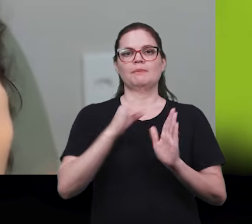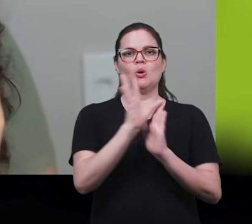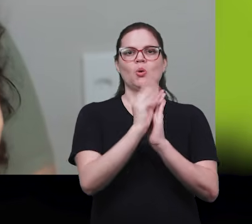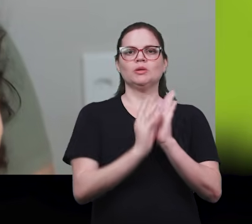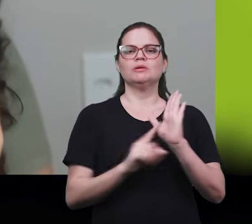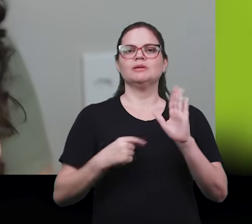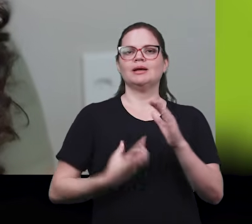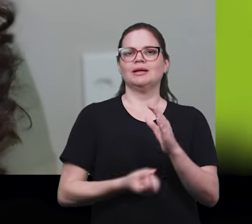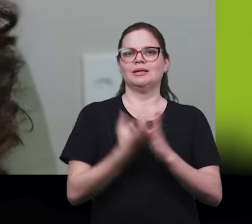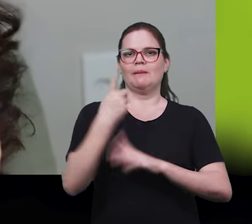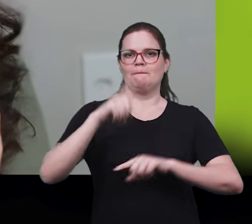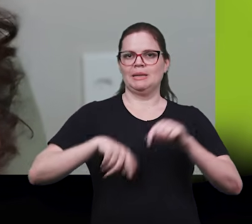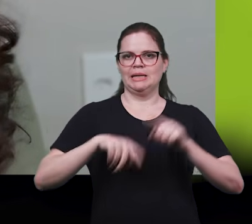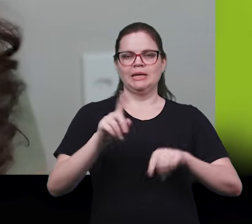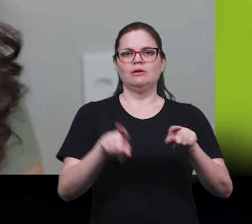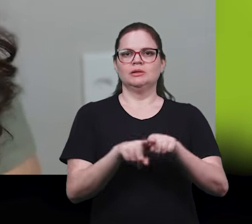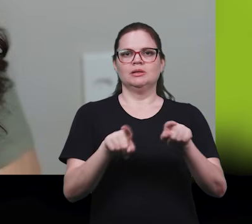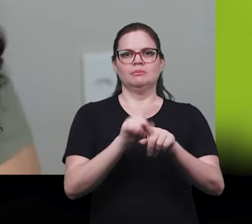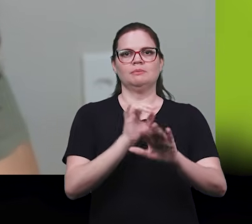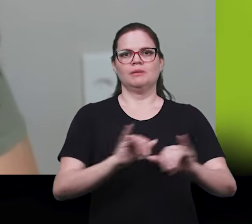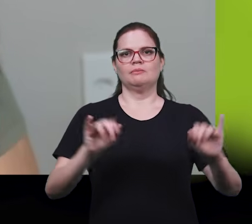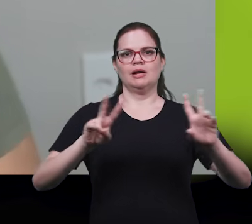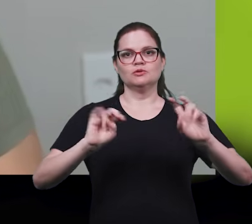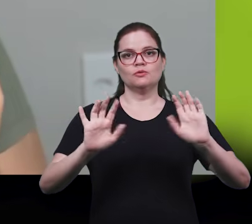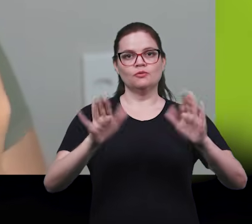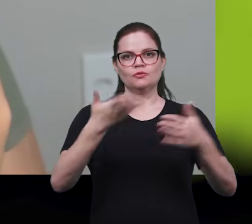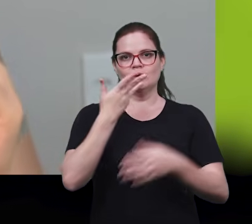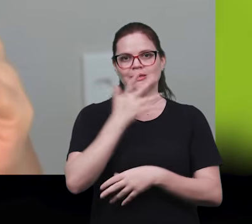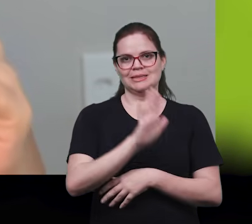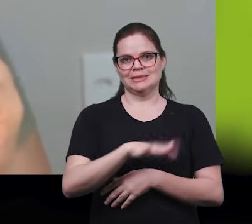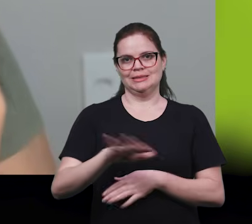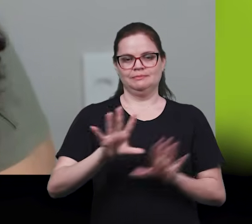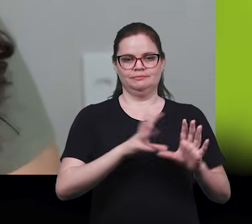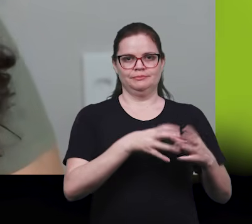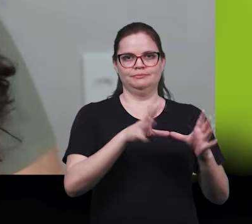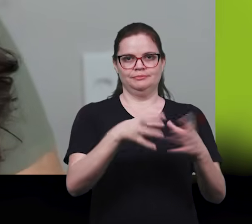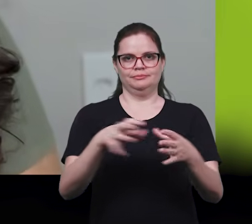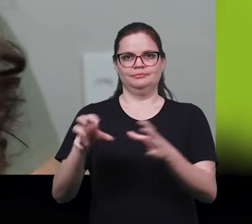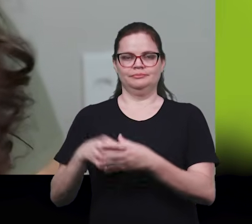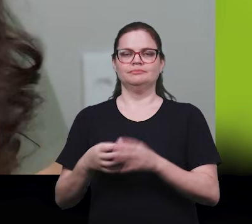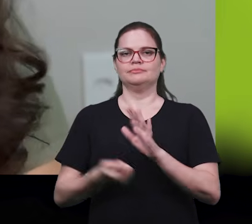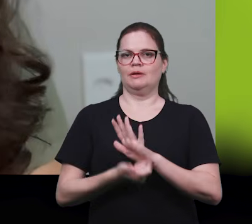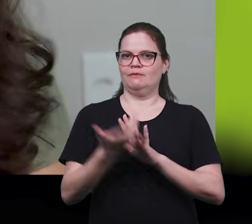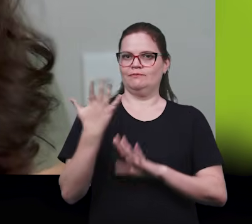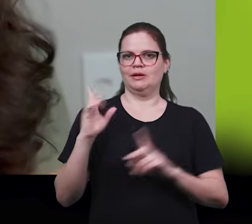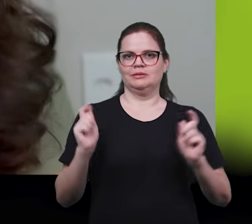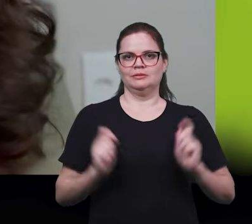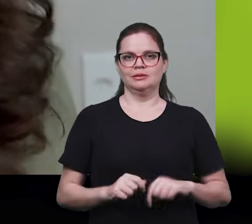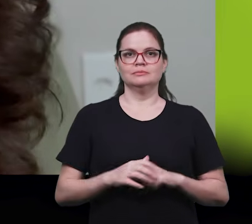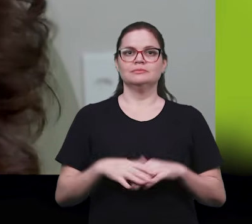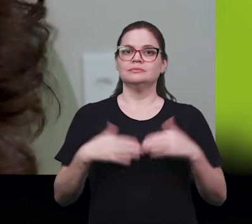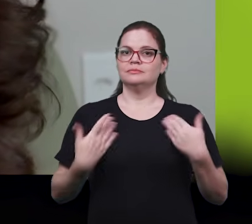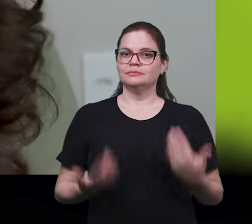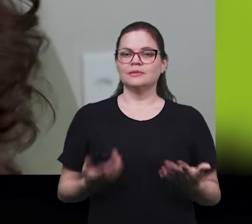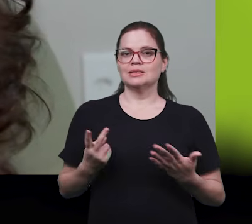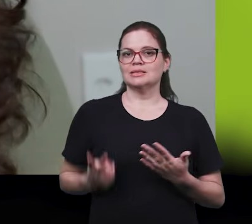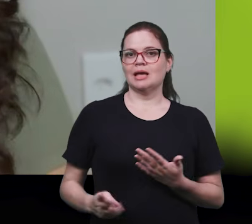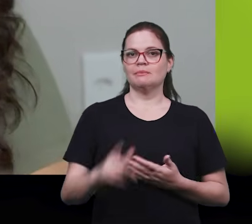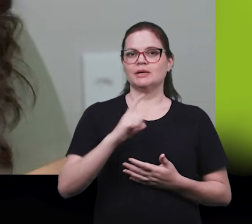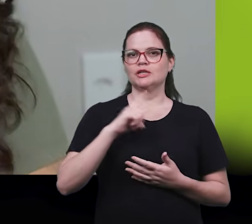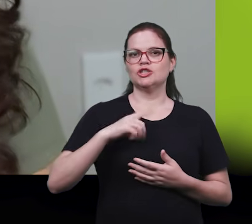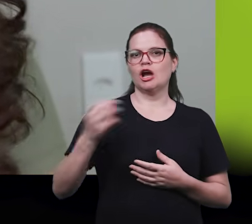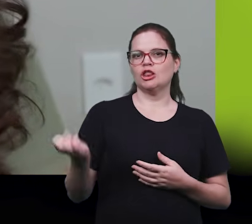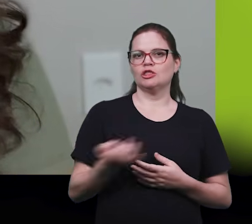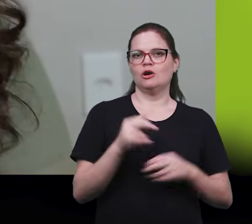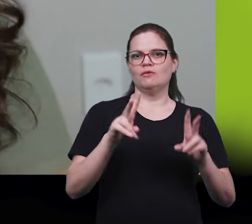criar materiais, divulgar assuntos para o trabalho das classes, o trabalho das CIAs. E nisso, sempre que sai